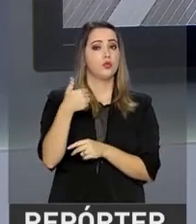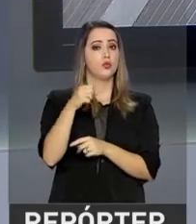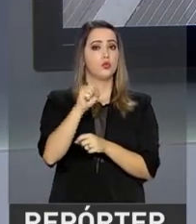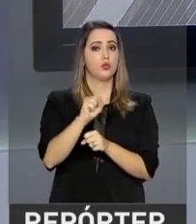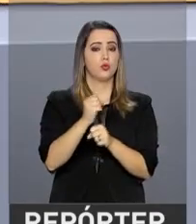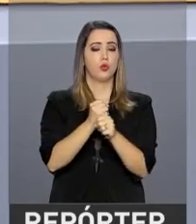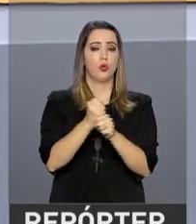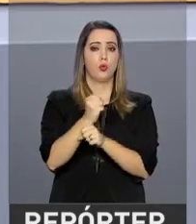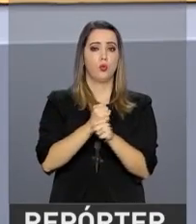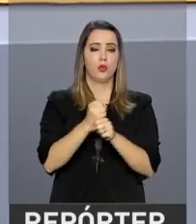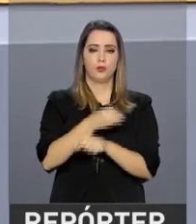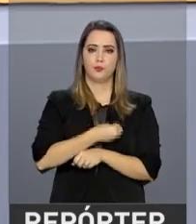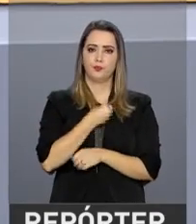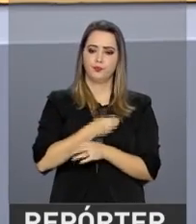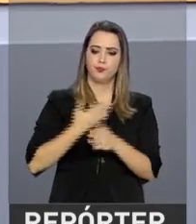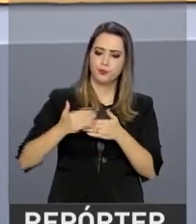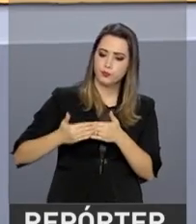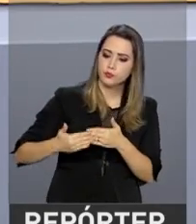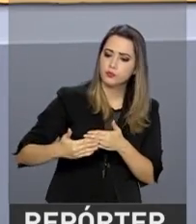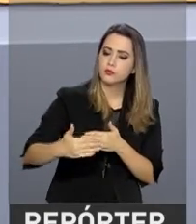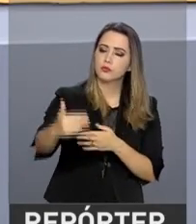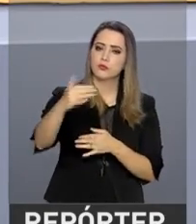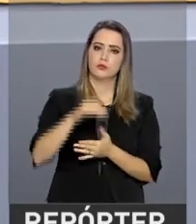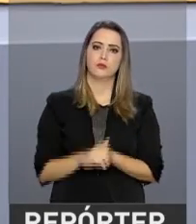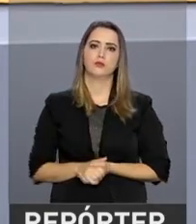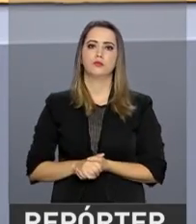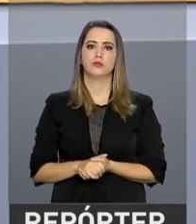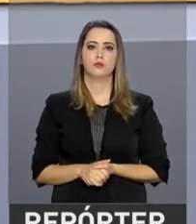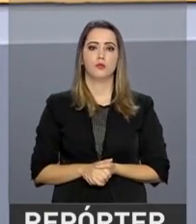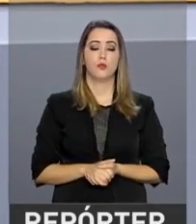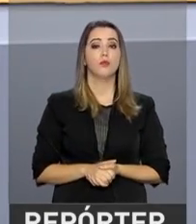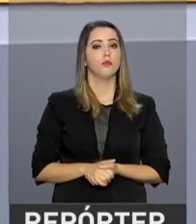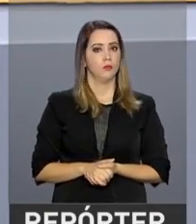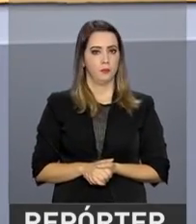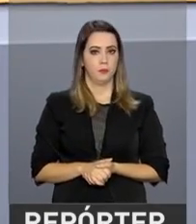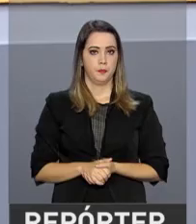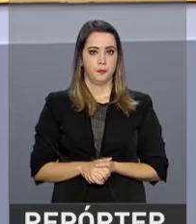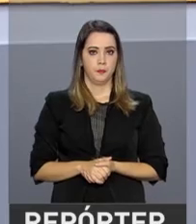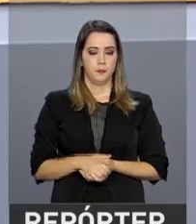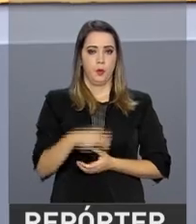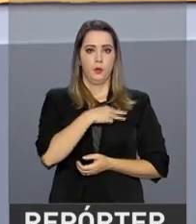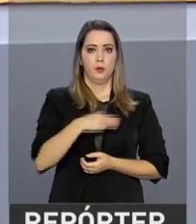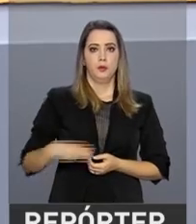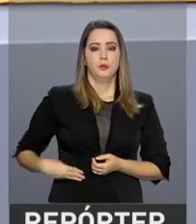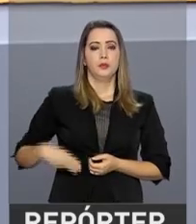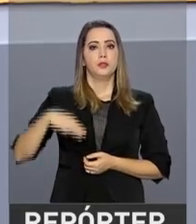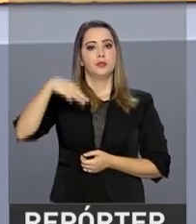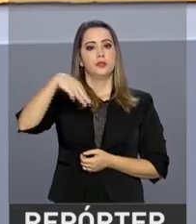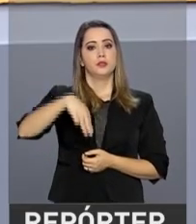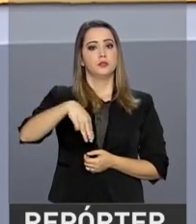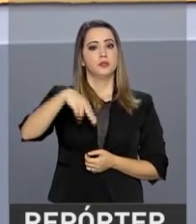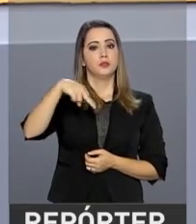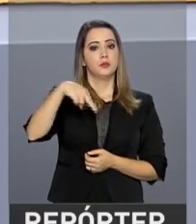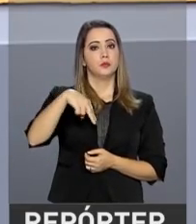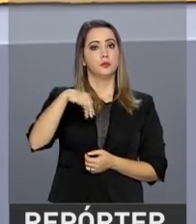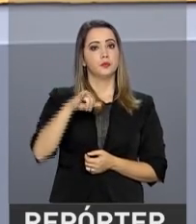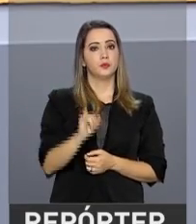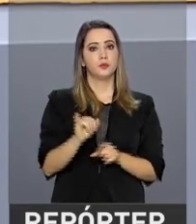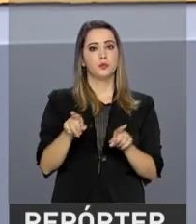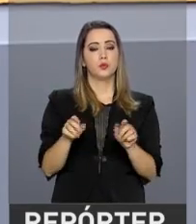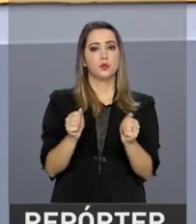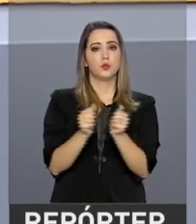anos o ministro da integração nacional é o de barbalho eo ministro do esporte leonardo piciani